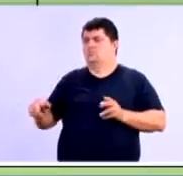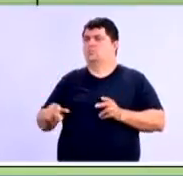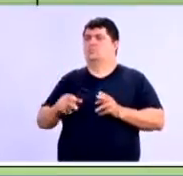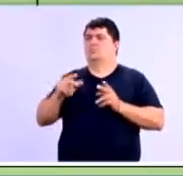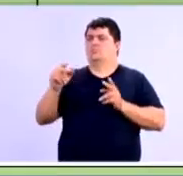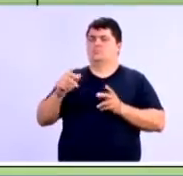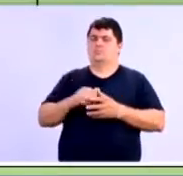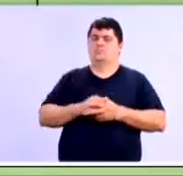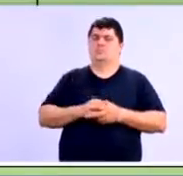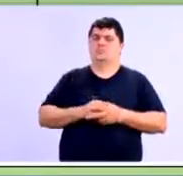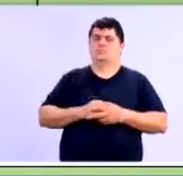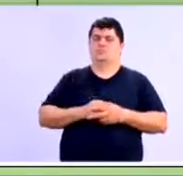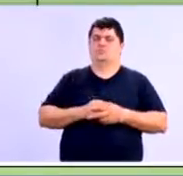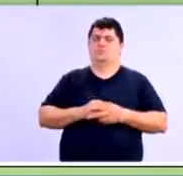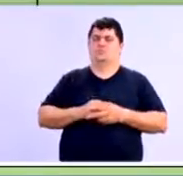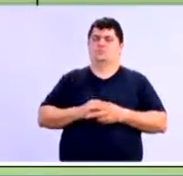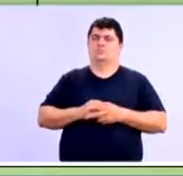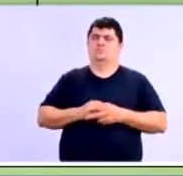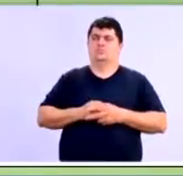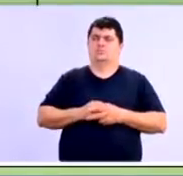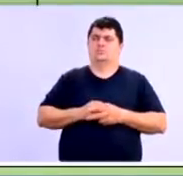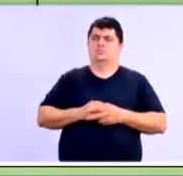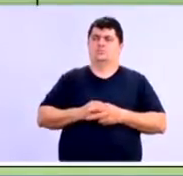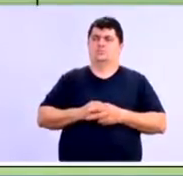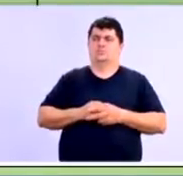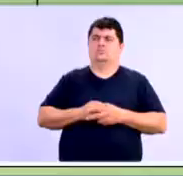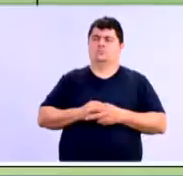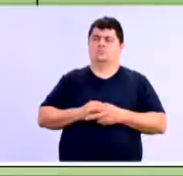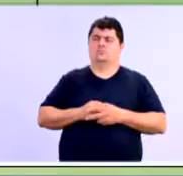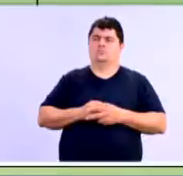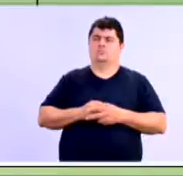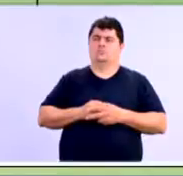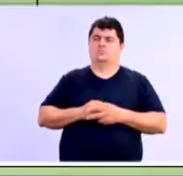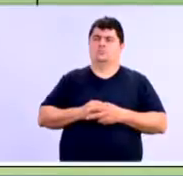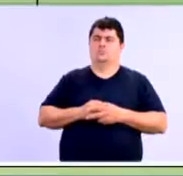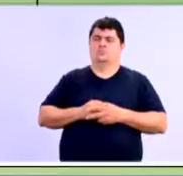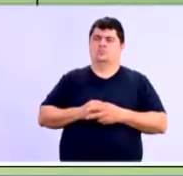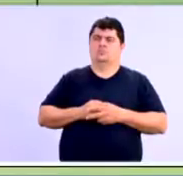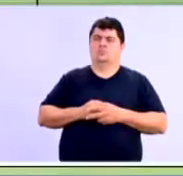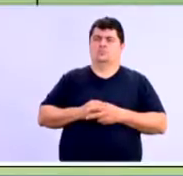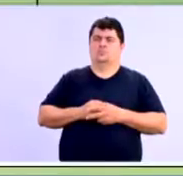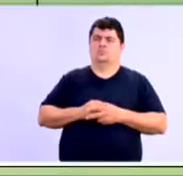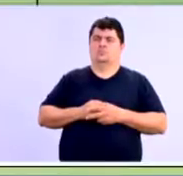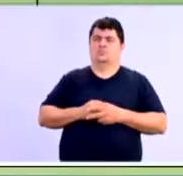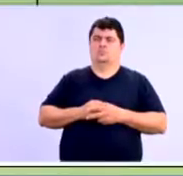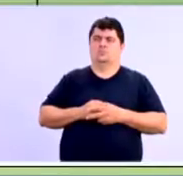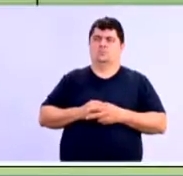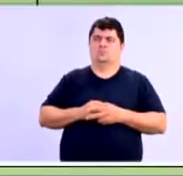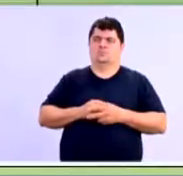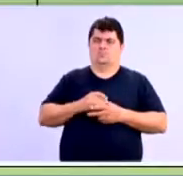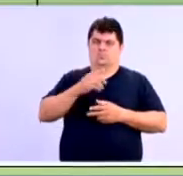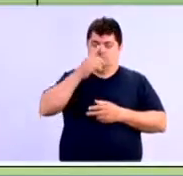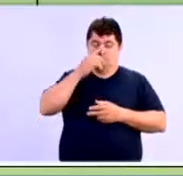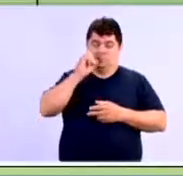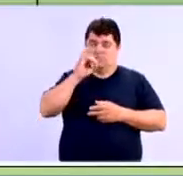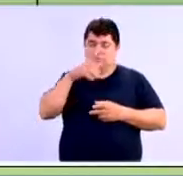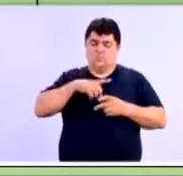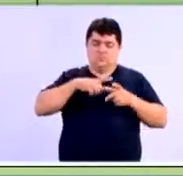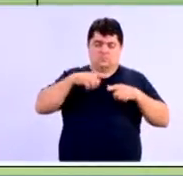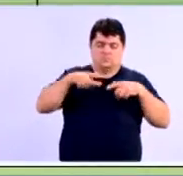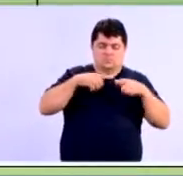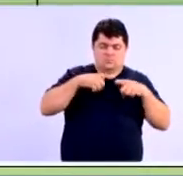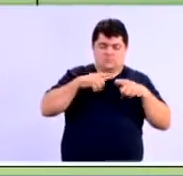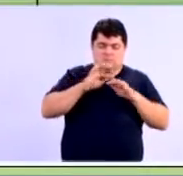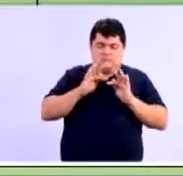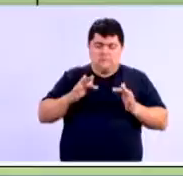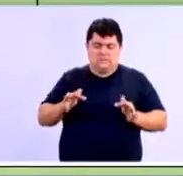um pouquinho diferente. Ok? Vamos aqui só para a gente estabelecer uma relação. Quando eu estou trabalhando na empresa do Simples,